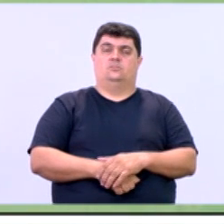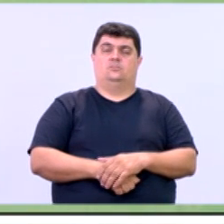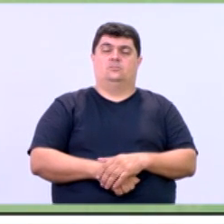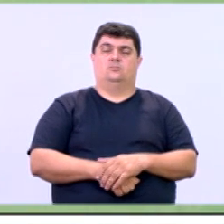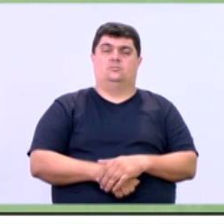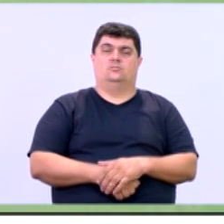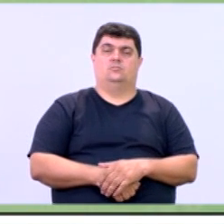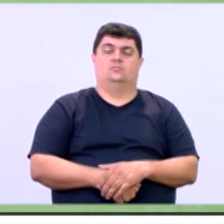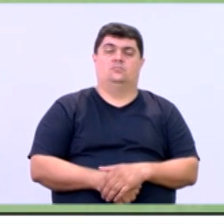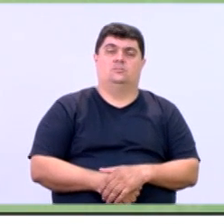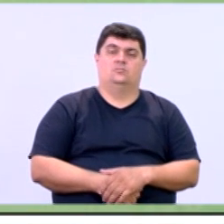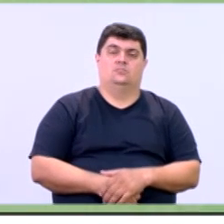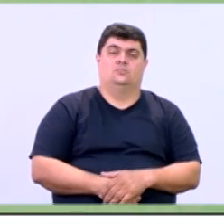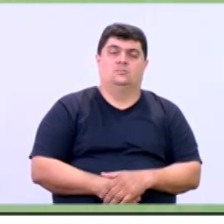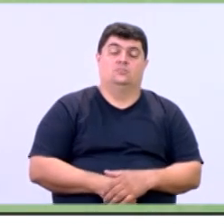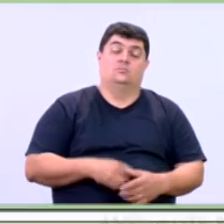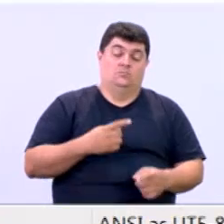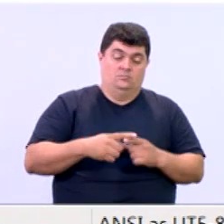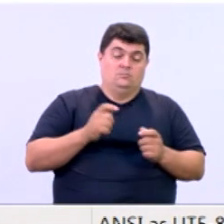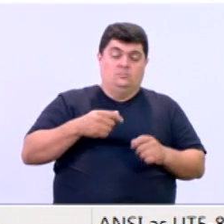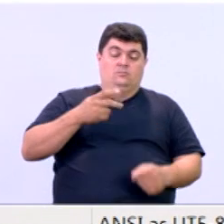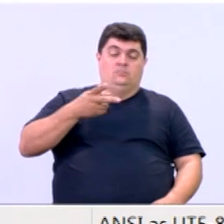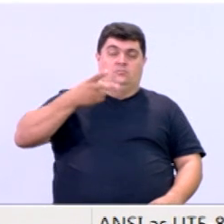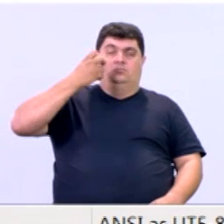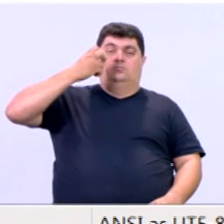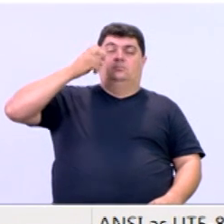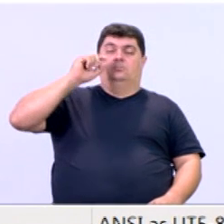isso? Para vocês terem uma noção